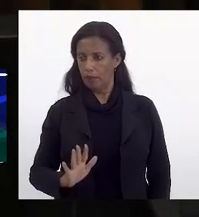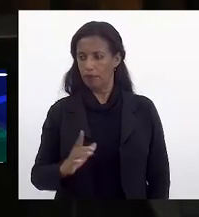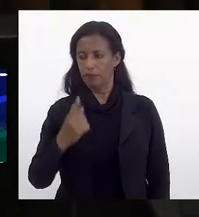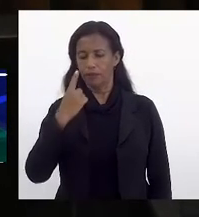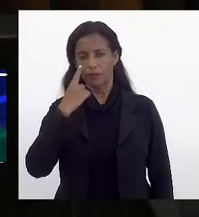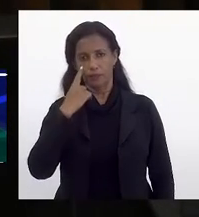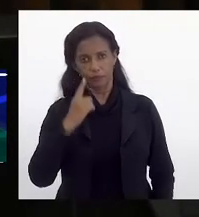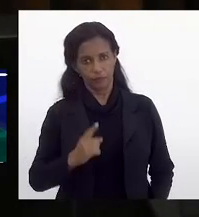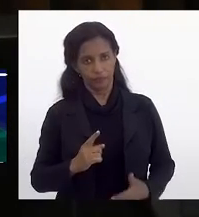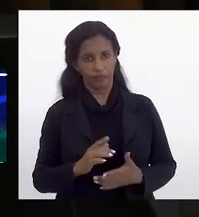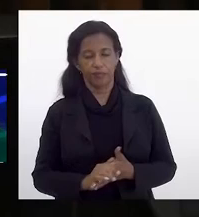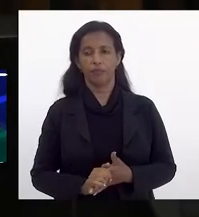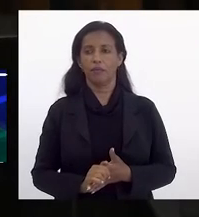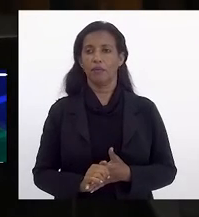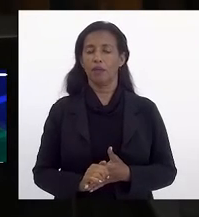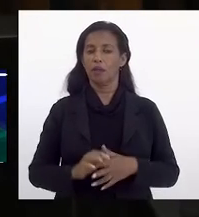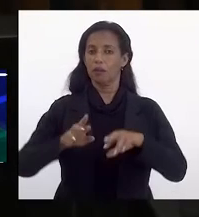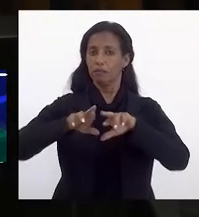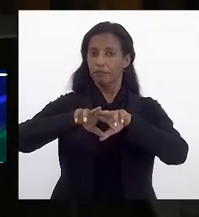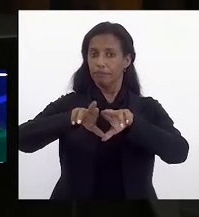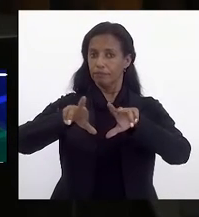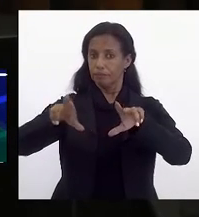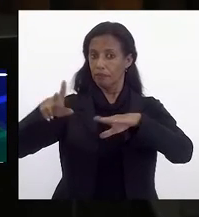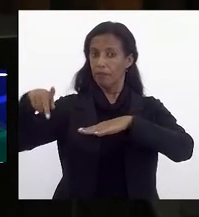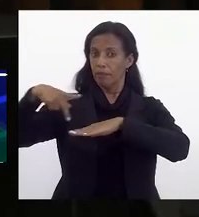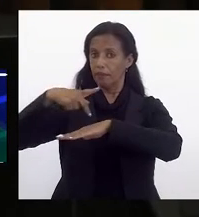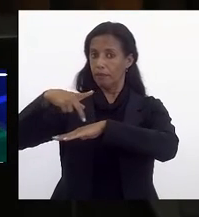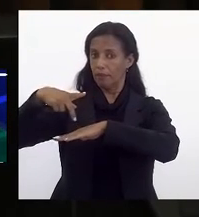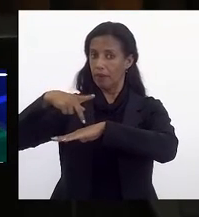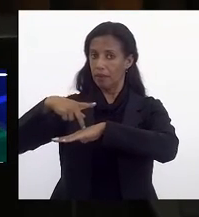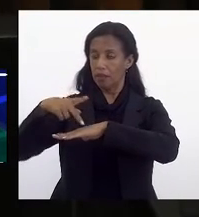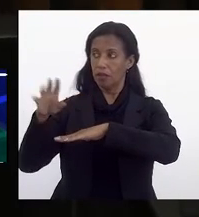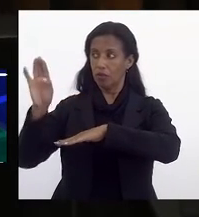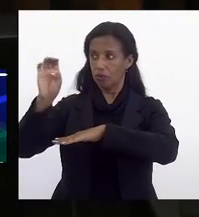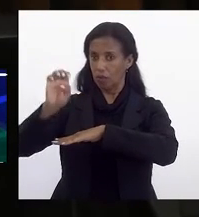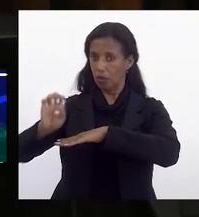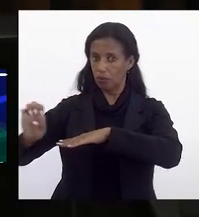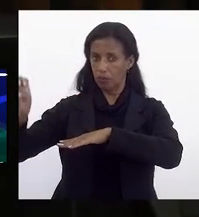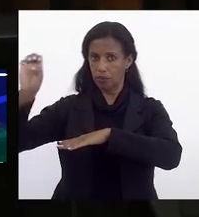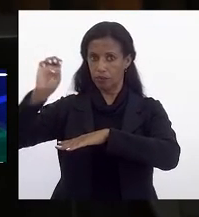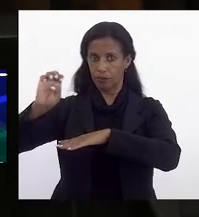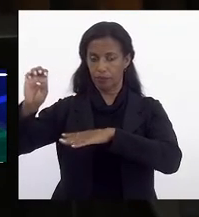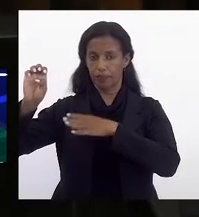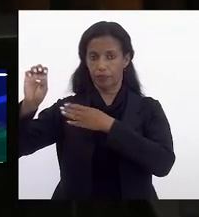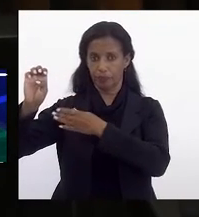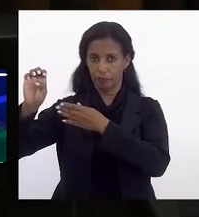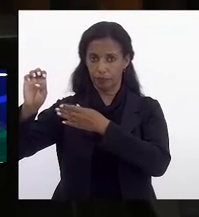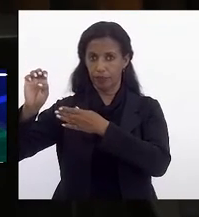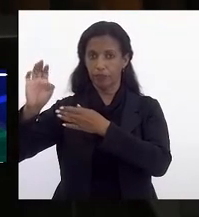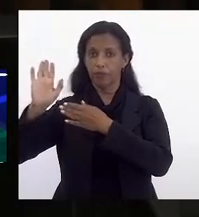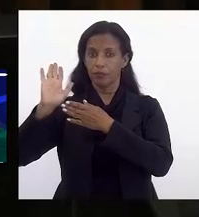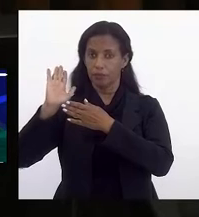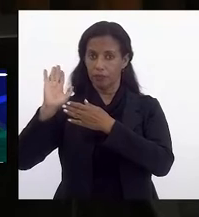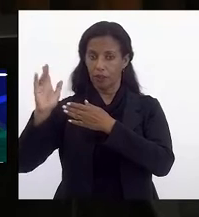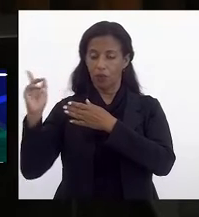visto que diversos países europeus está